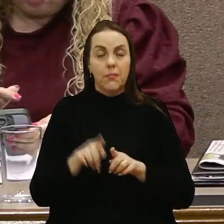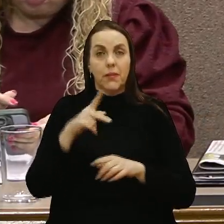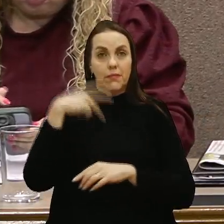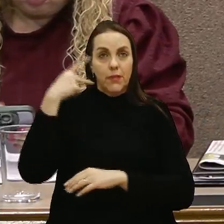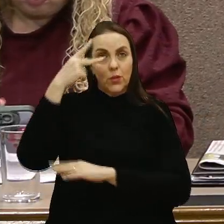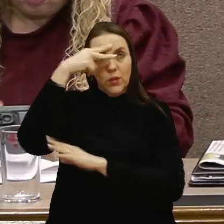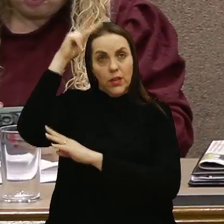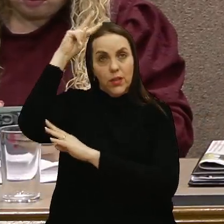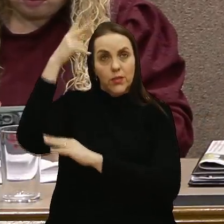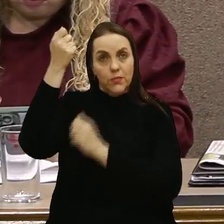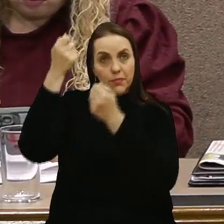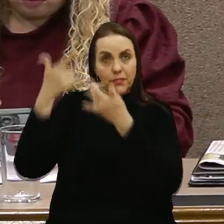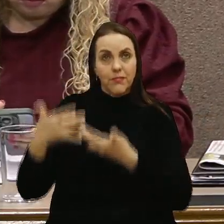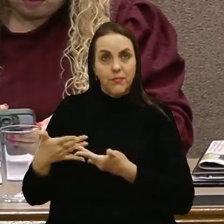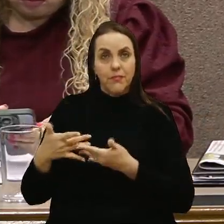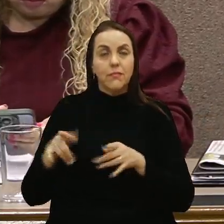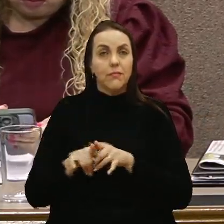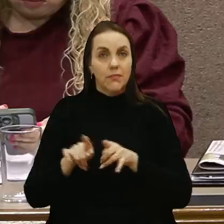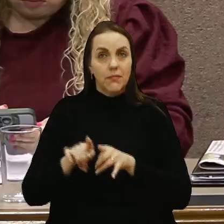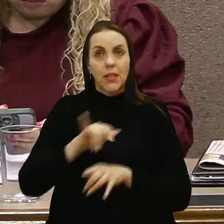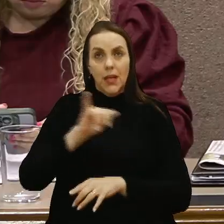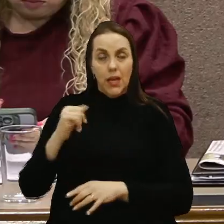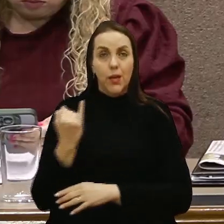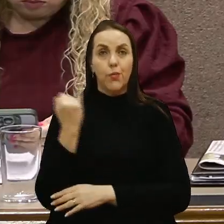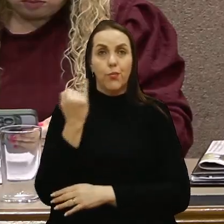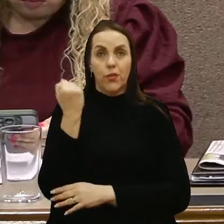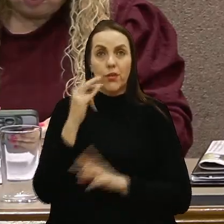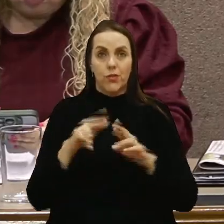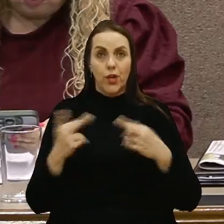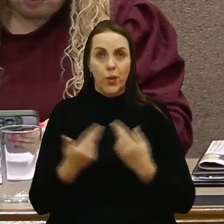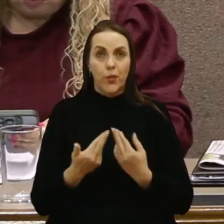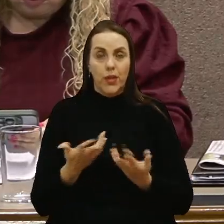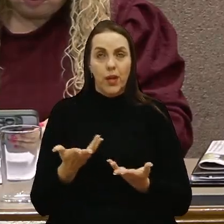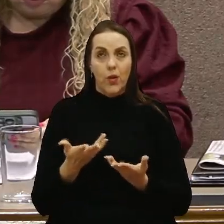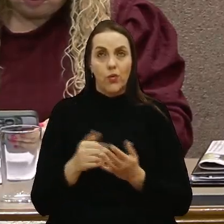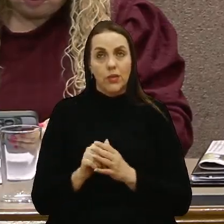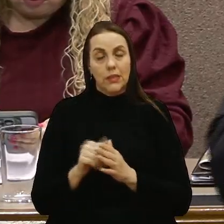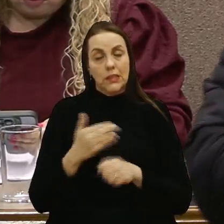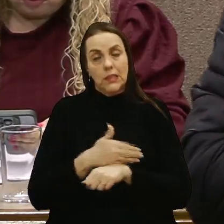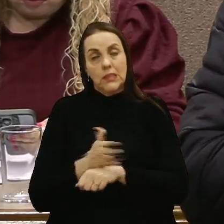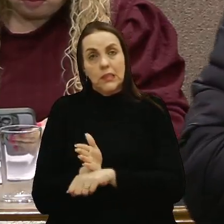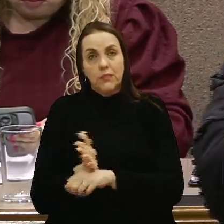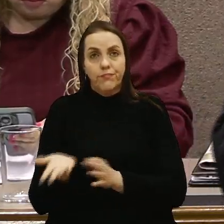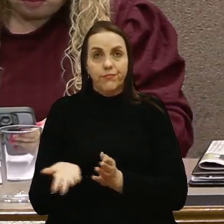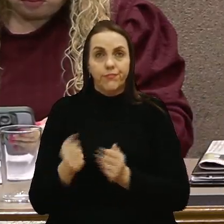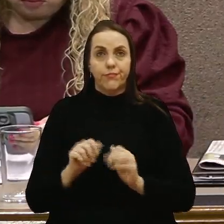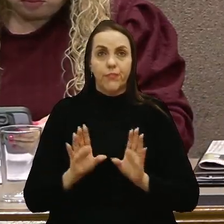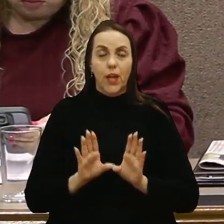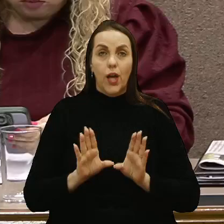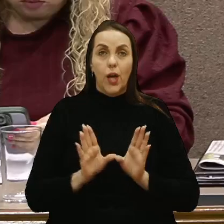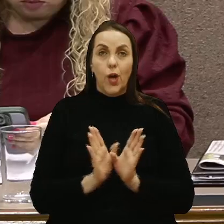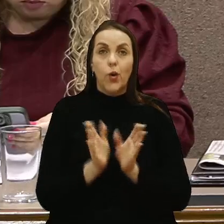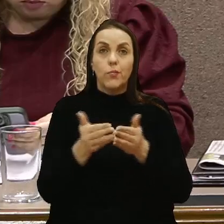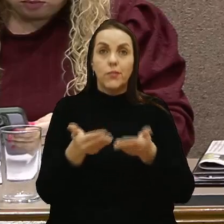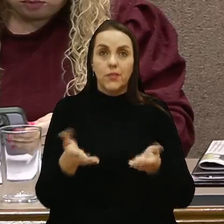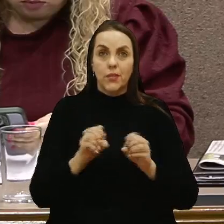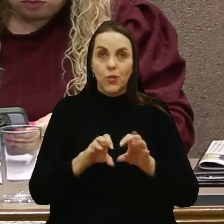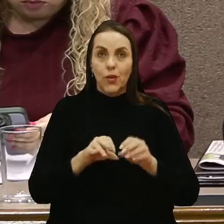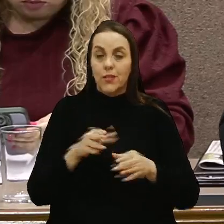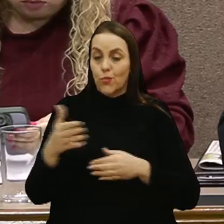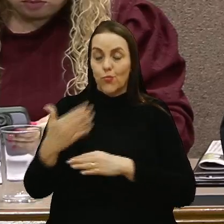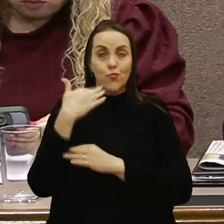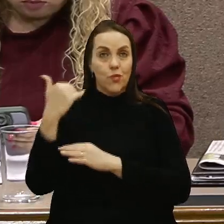fala, e oportuna essa reunião, ainda que tardia, uma vez que a Comissão de Educação não foi chamada para participar